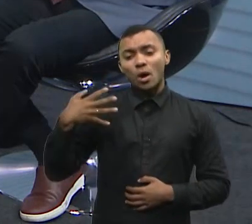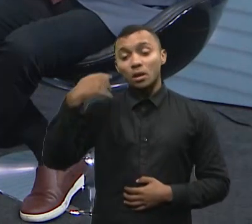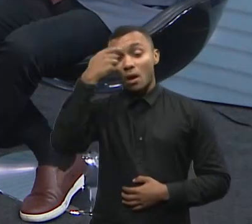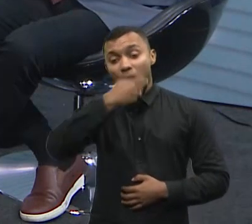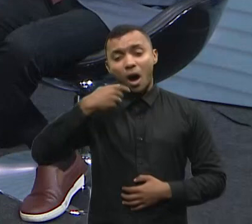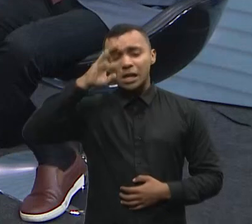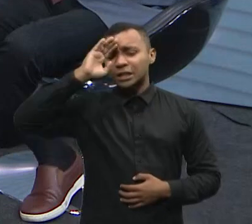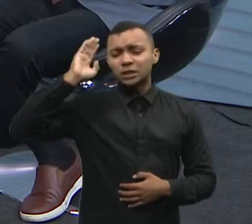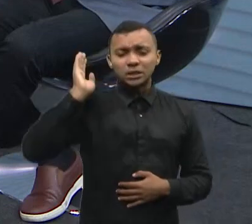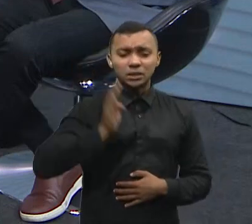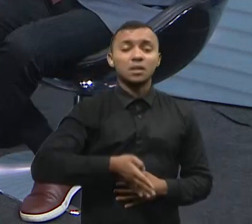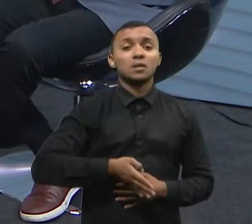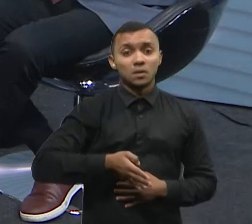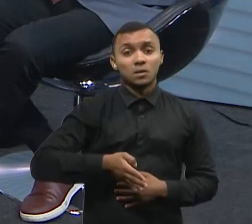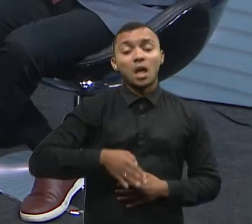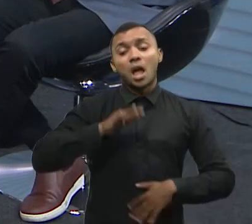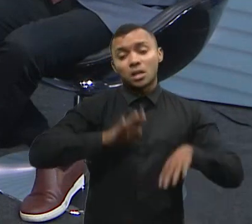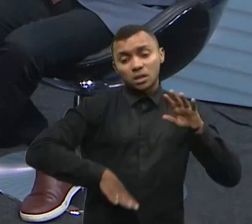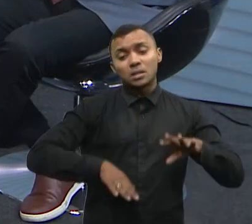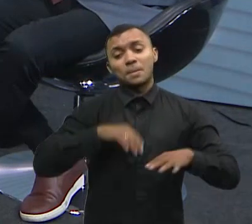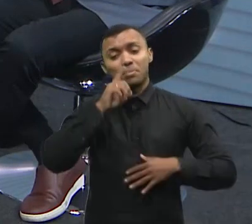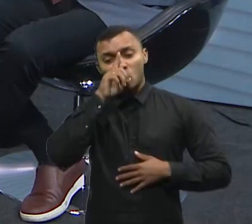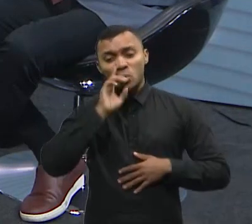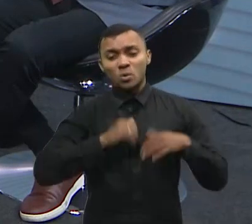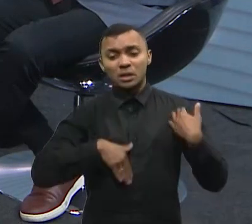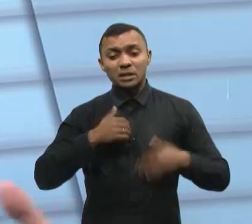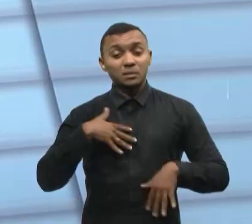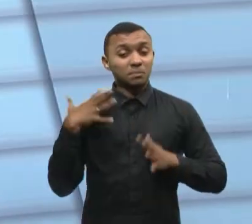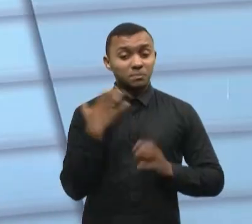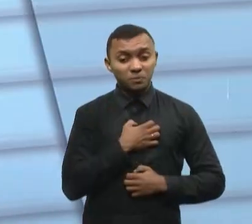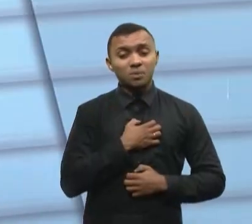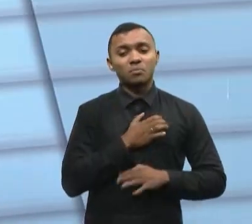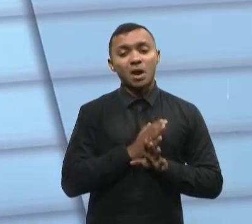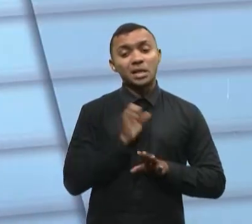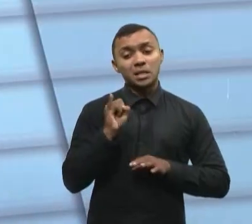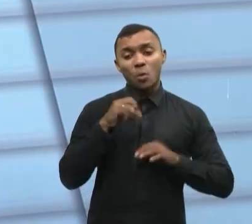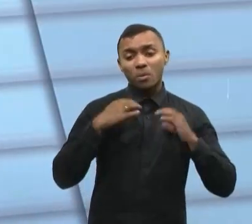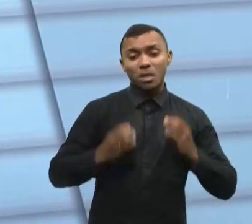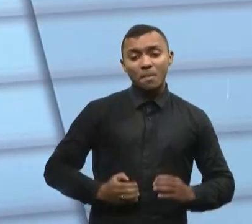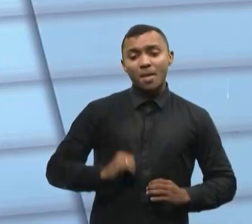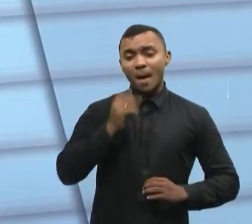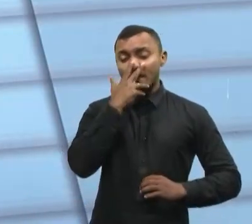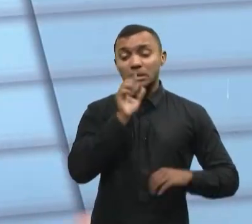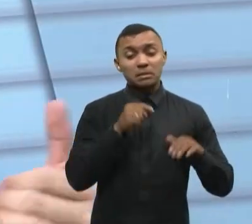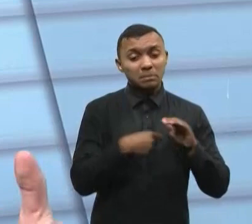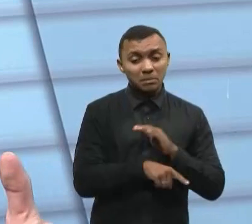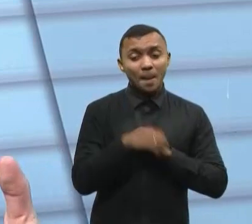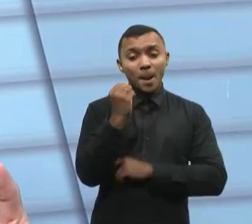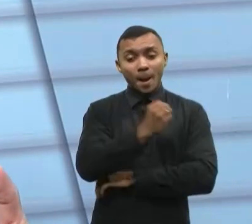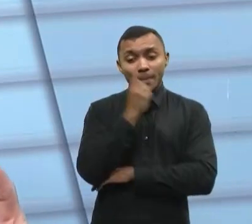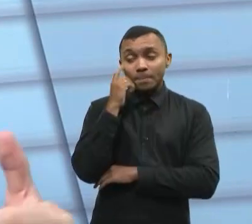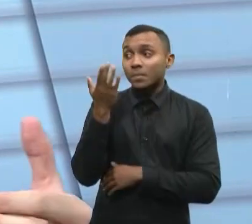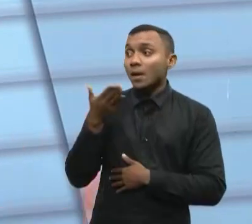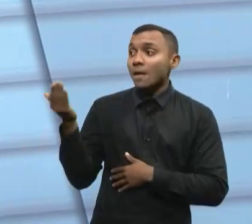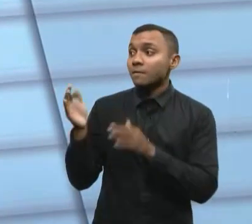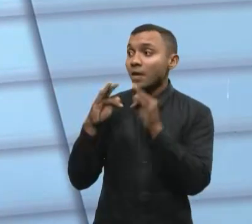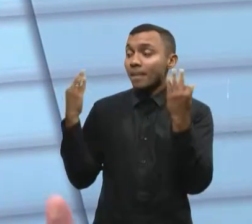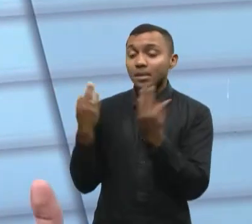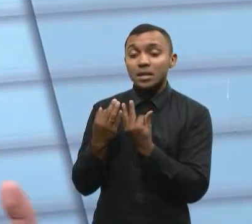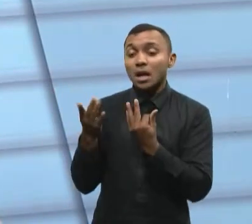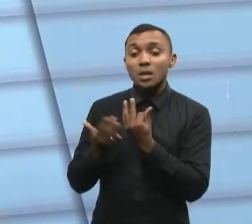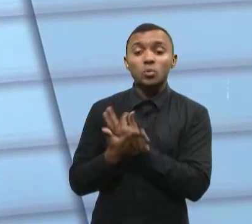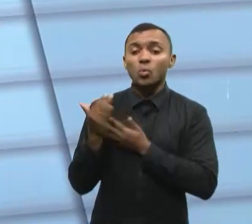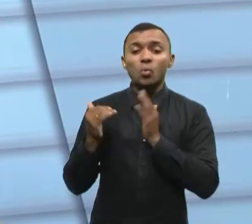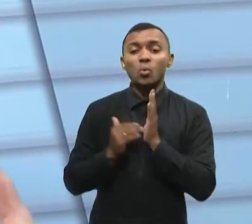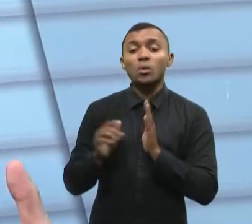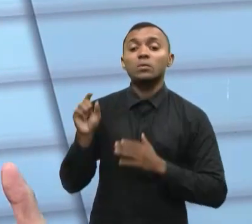tem risco de autolesão, por exemplo, quando os comportamentos são mais intensos, né? Então, é uma família que está mazelada em